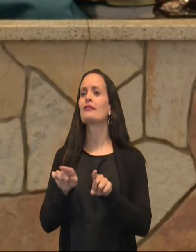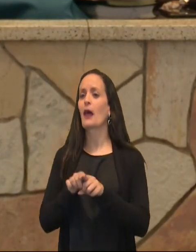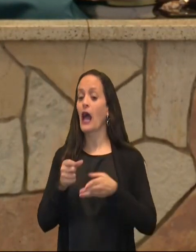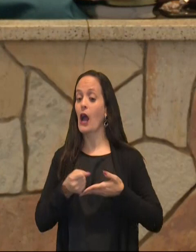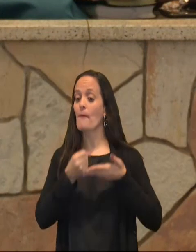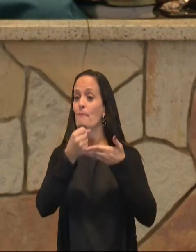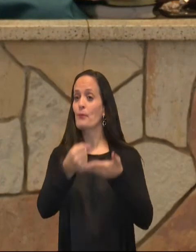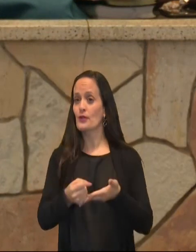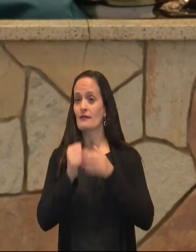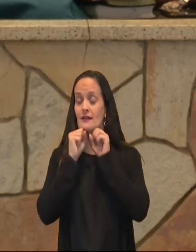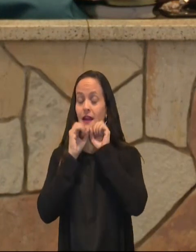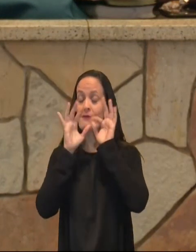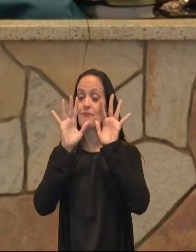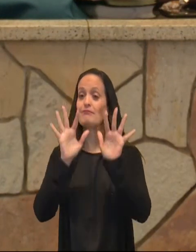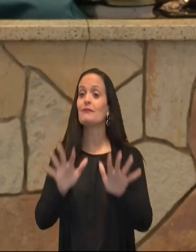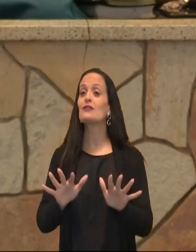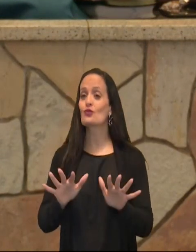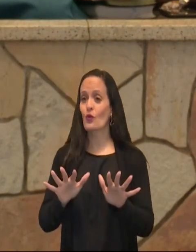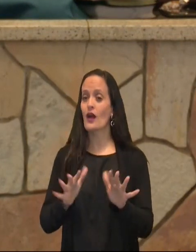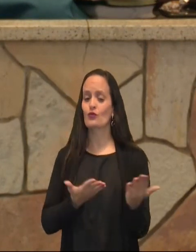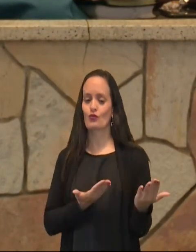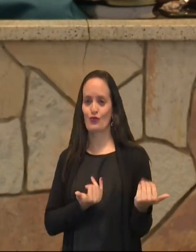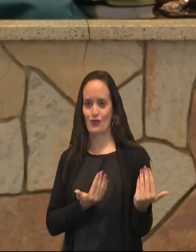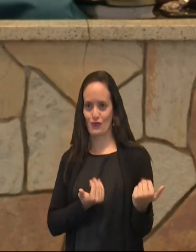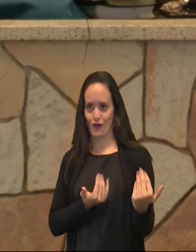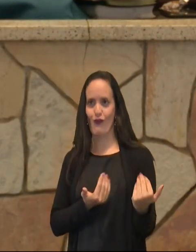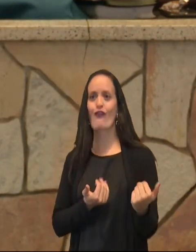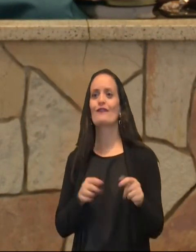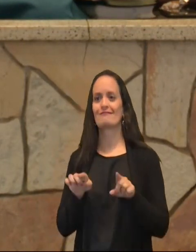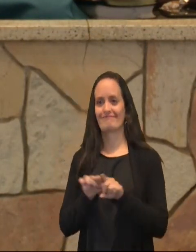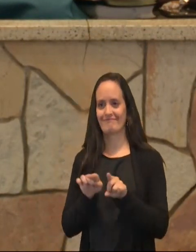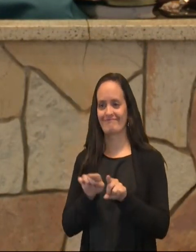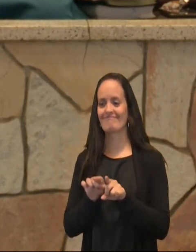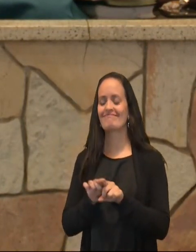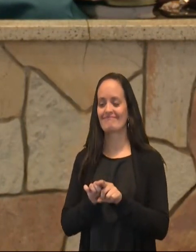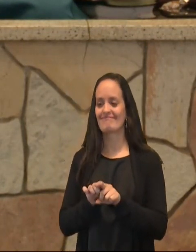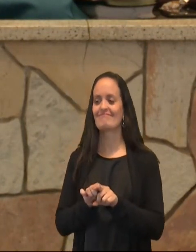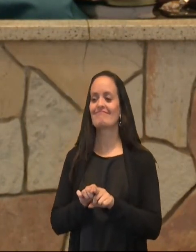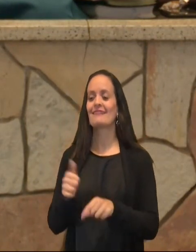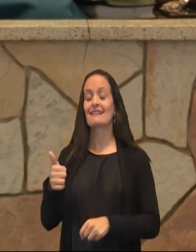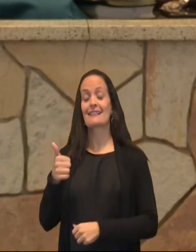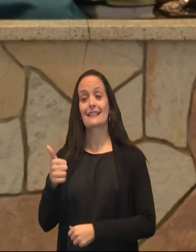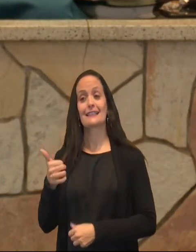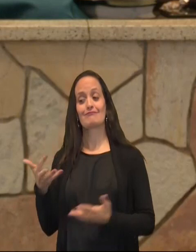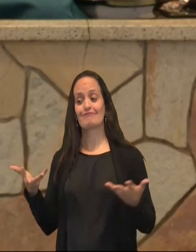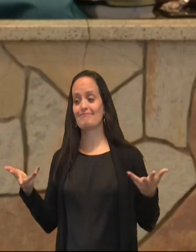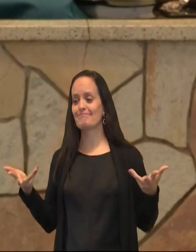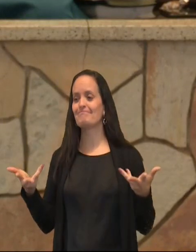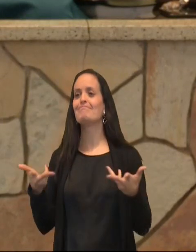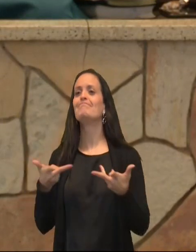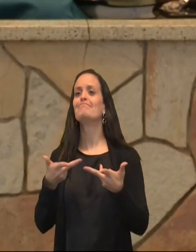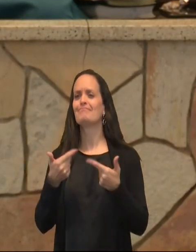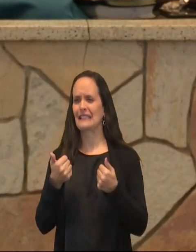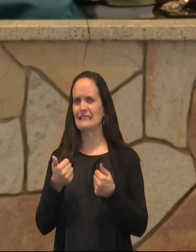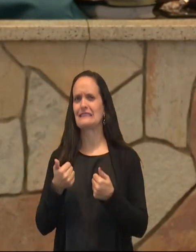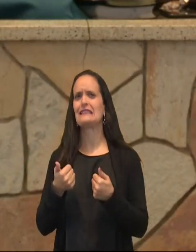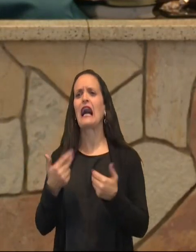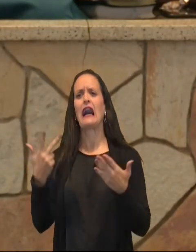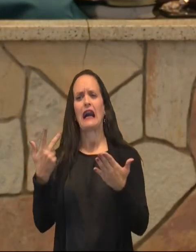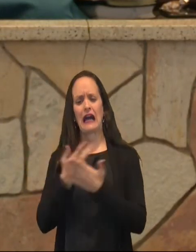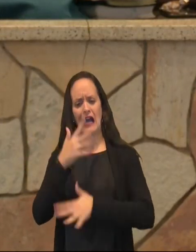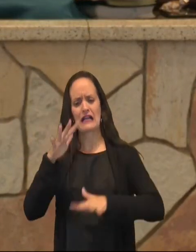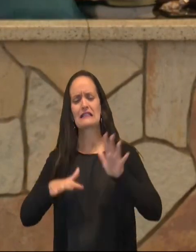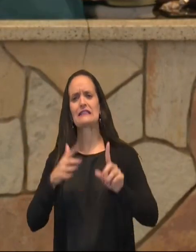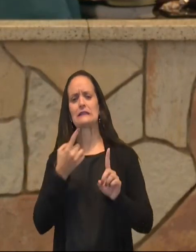também, abençoando a nossa juventude, que tem sido de uma forma tão grande, ameaçada e